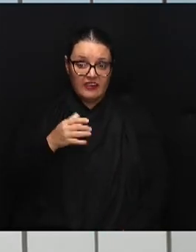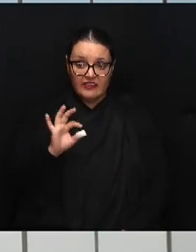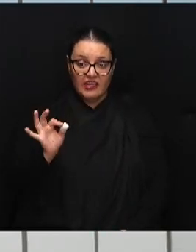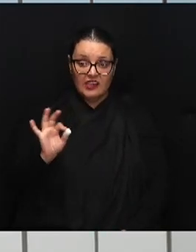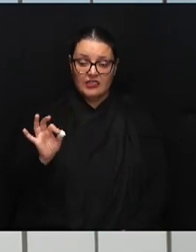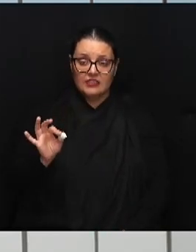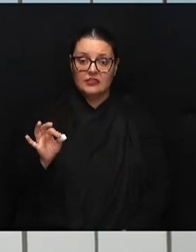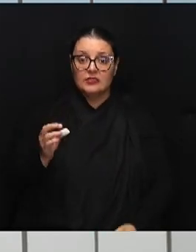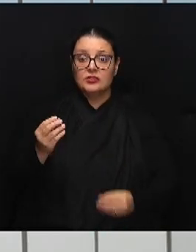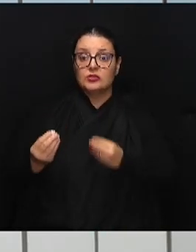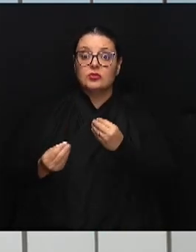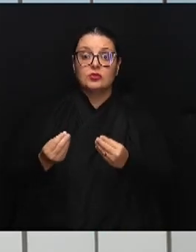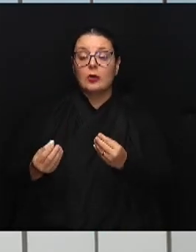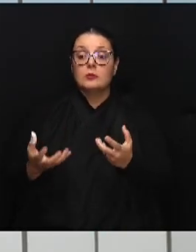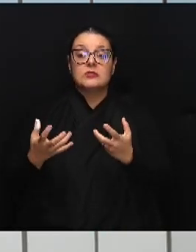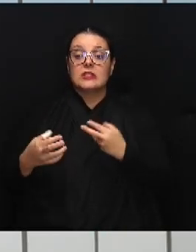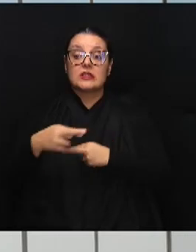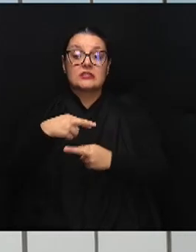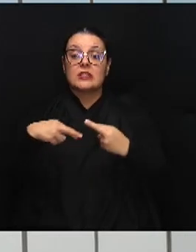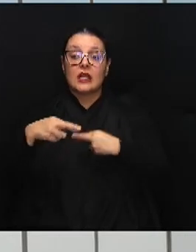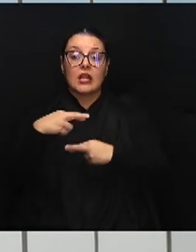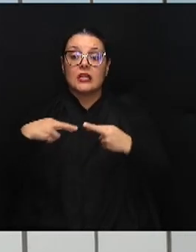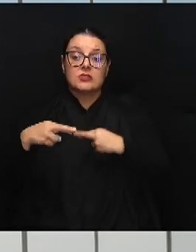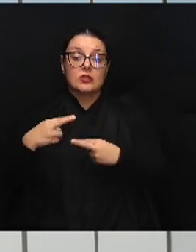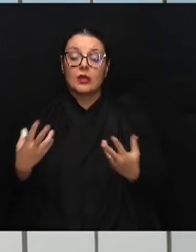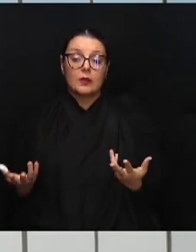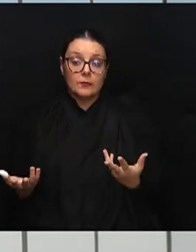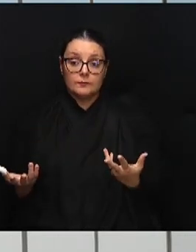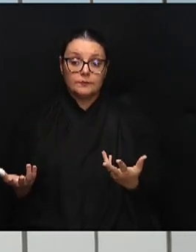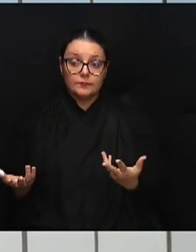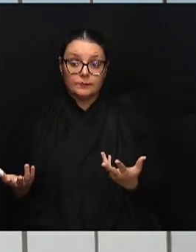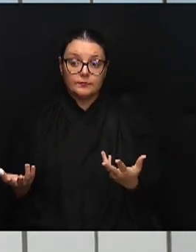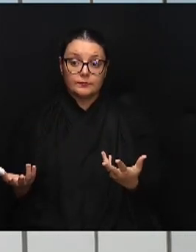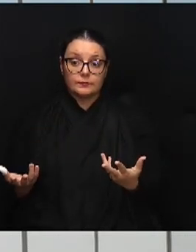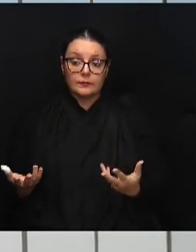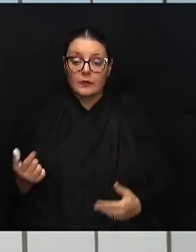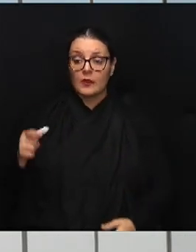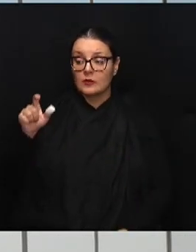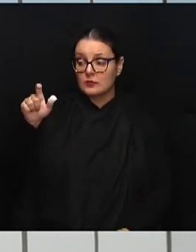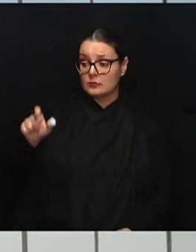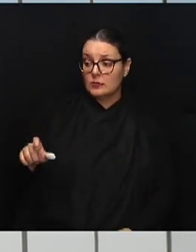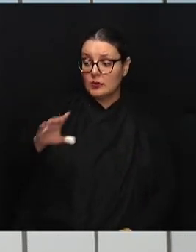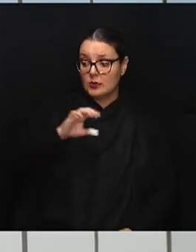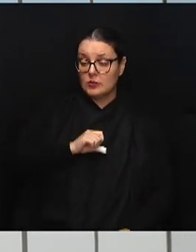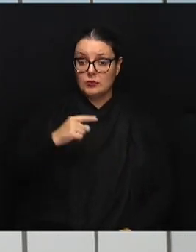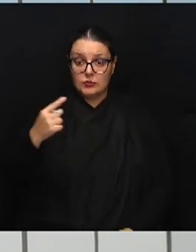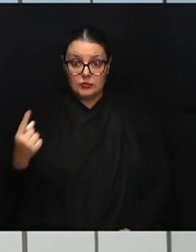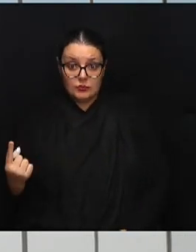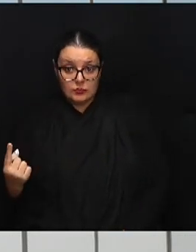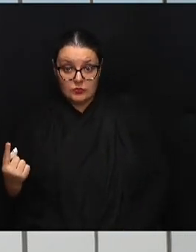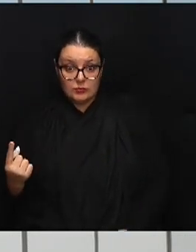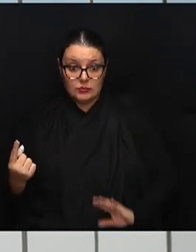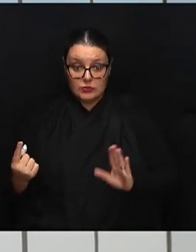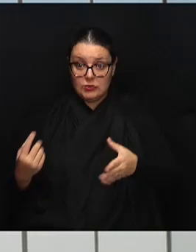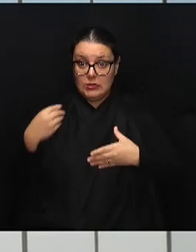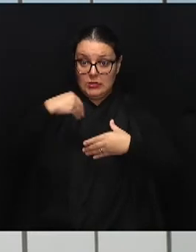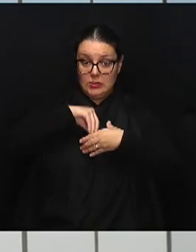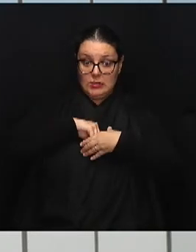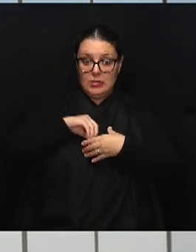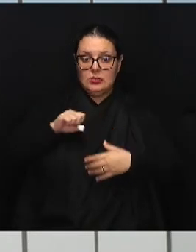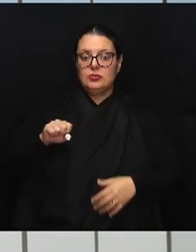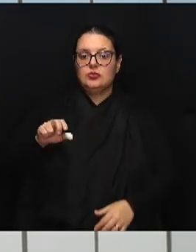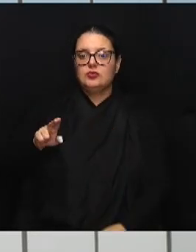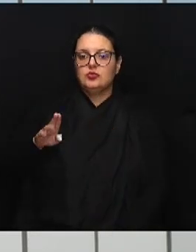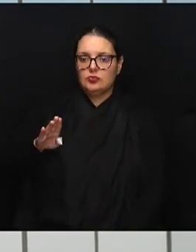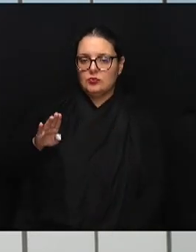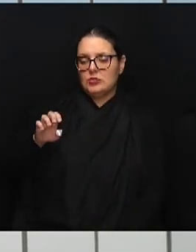como é que você quer se relacionar? Você quer gostar de uma pessoa? Não, a gente já tem isso subentendido,